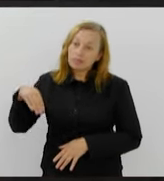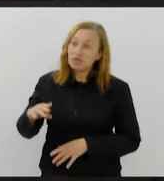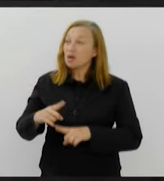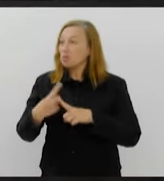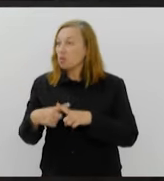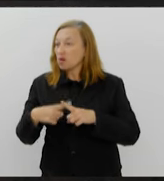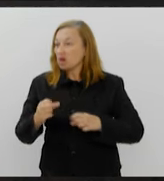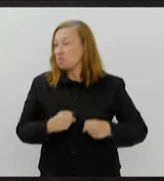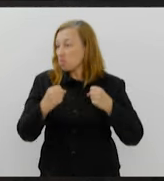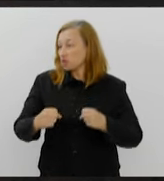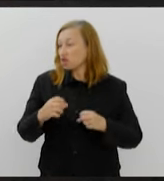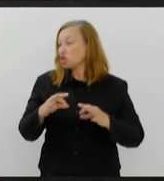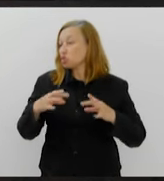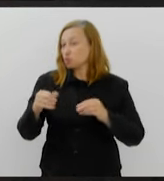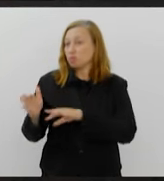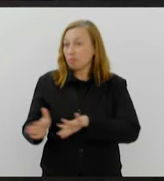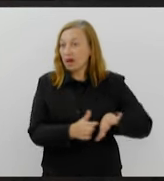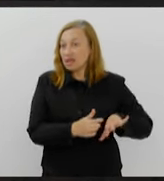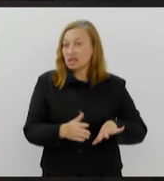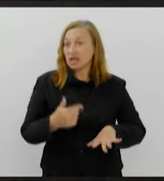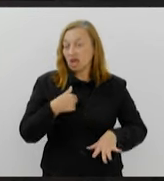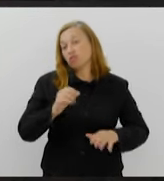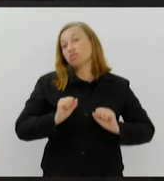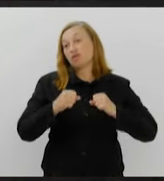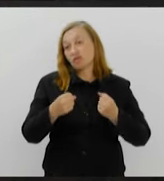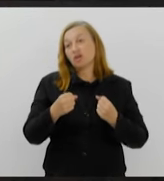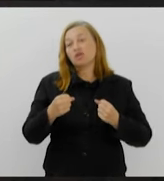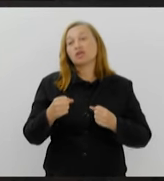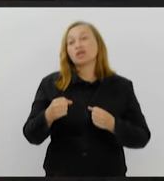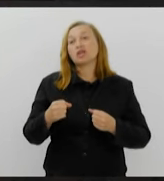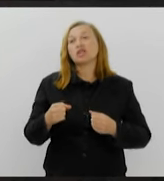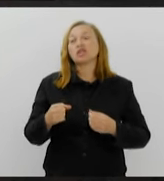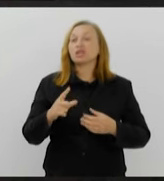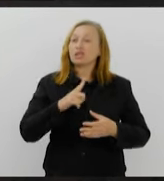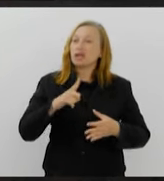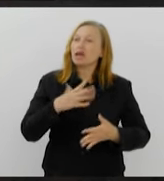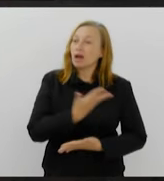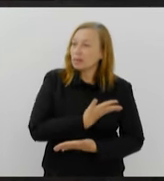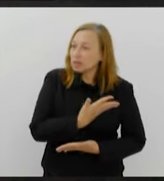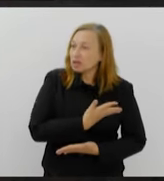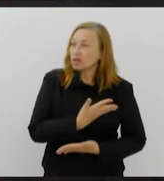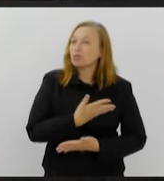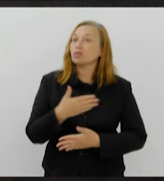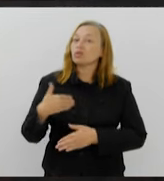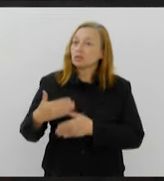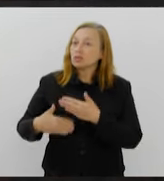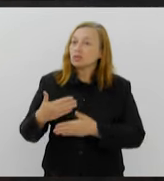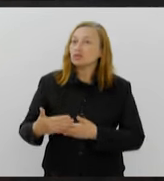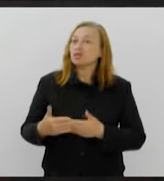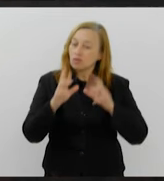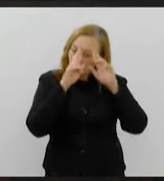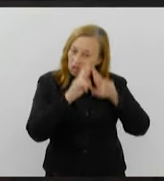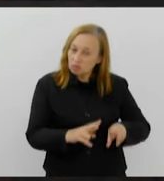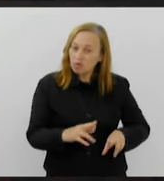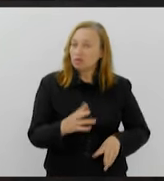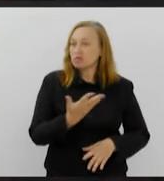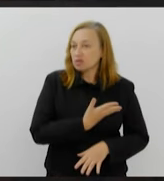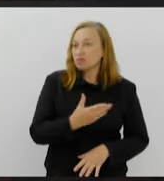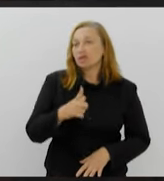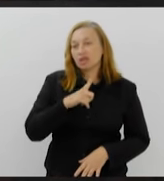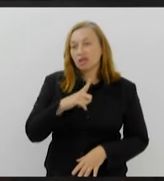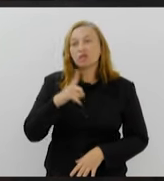passa né mim que eu sou um defensor que o que a gente carrega da vida é cumplicidade companheirismo e respeito da convivência que a gente tem